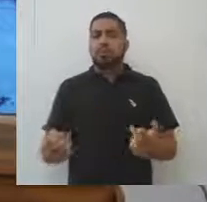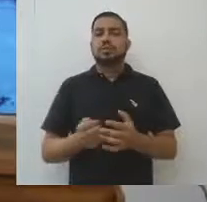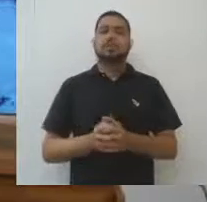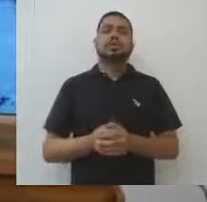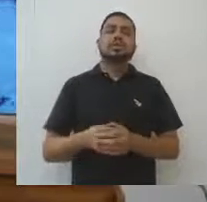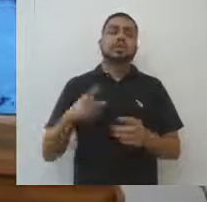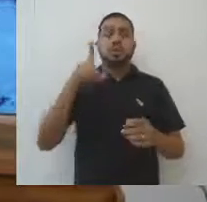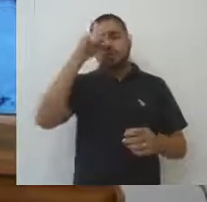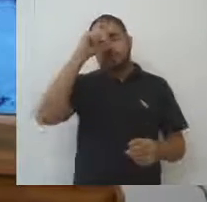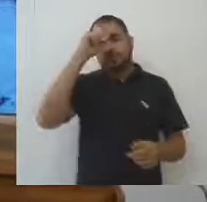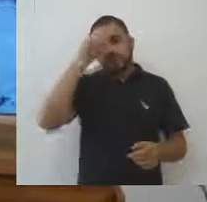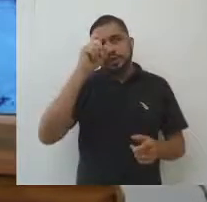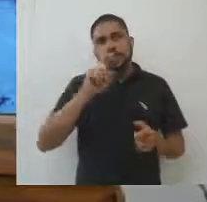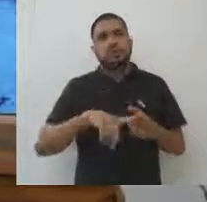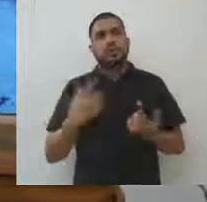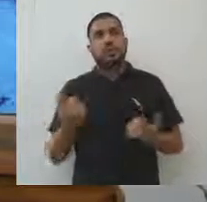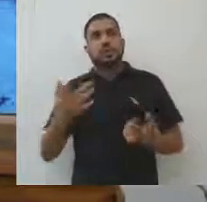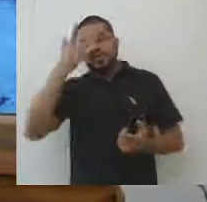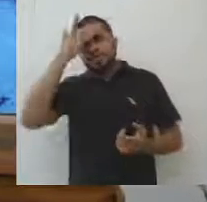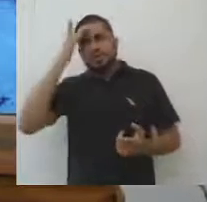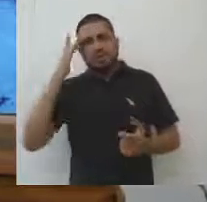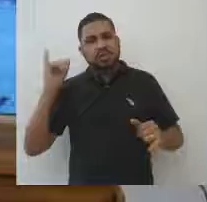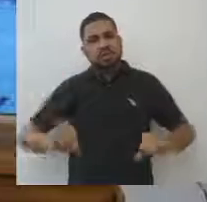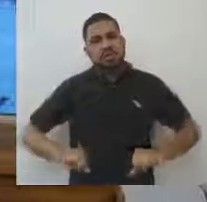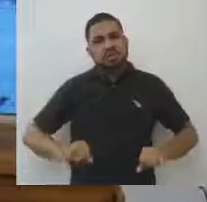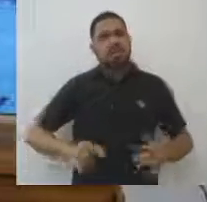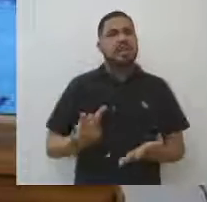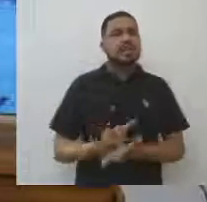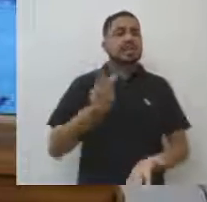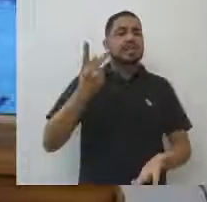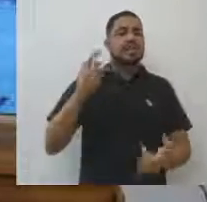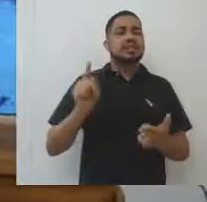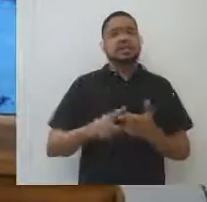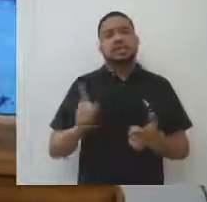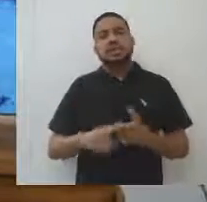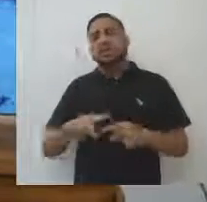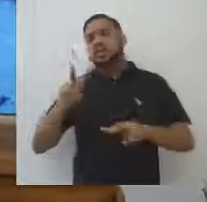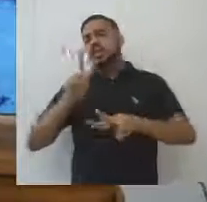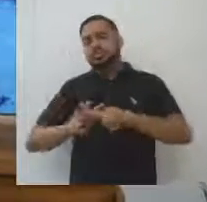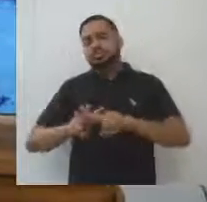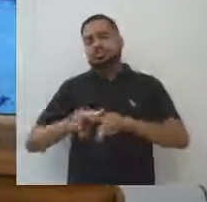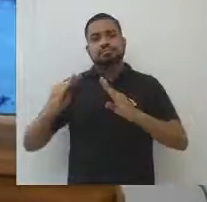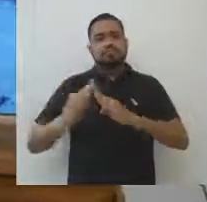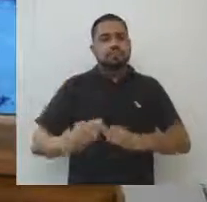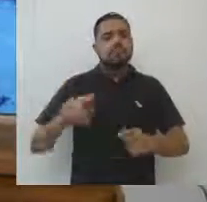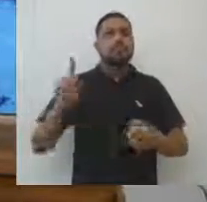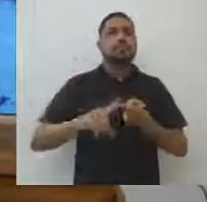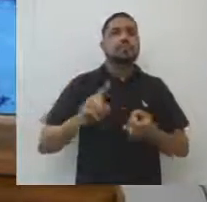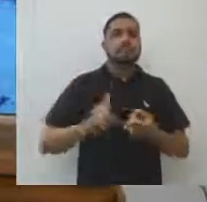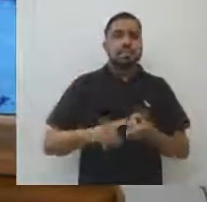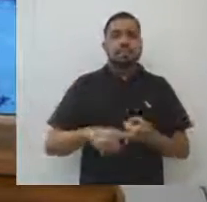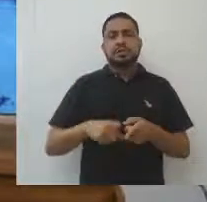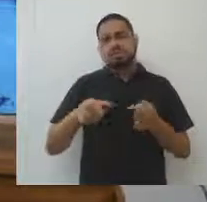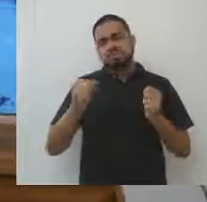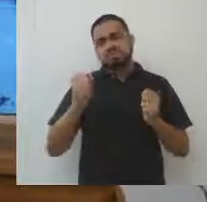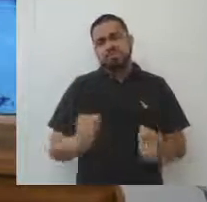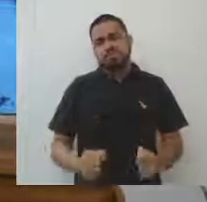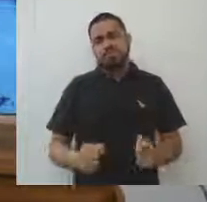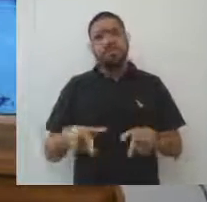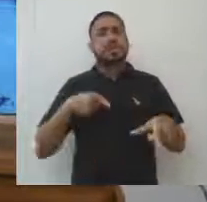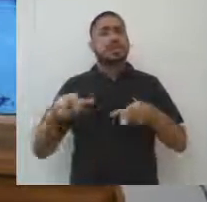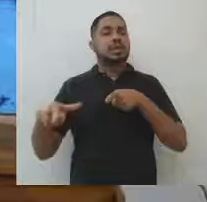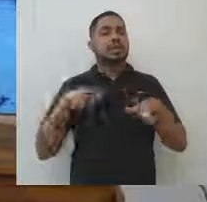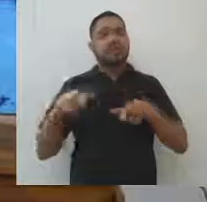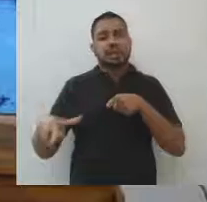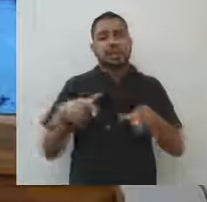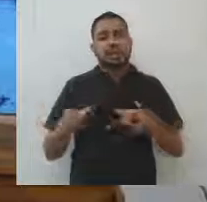em hospitais, recuperação de pessoas que sofreram acidentes, colônias penais, também pessoas... Você pode